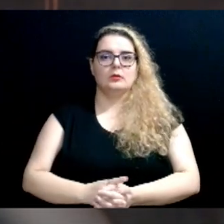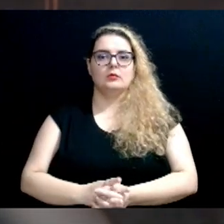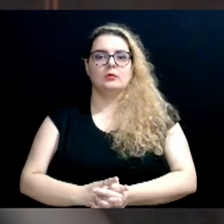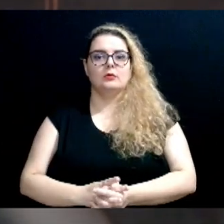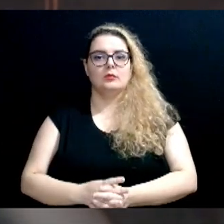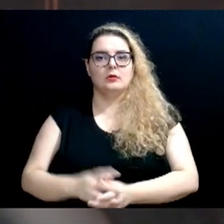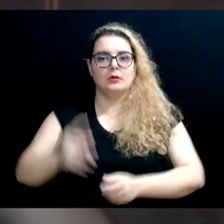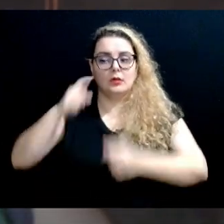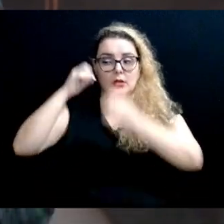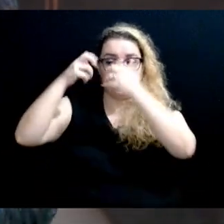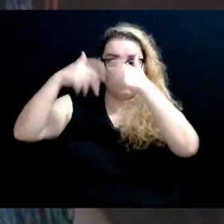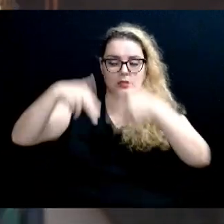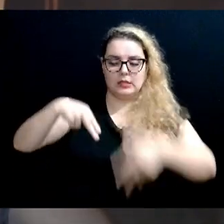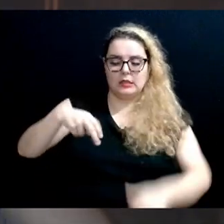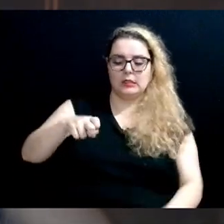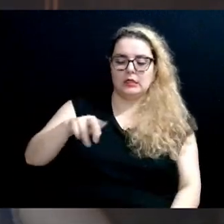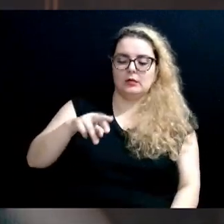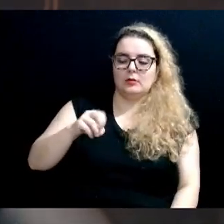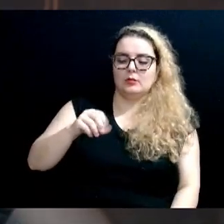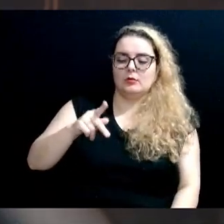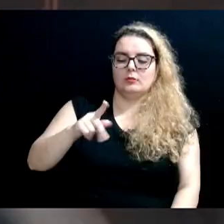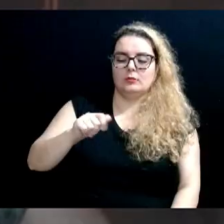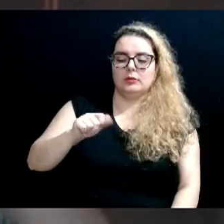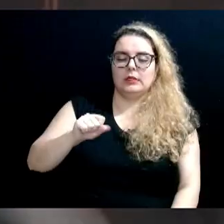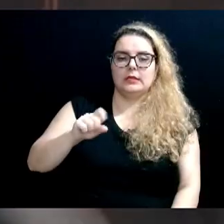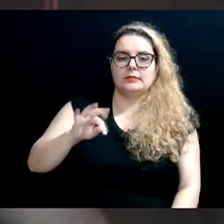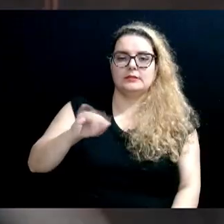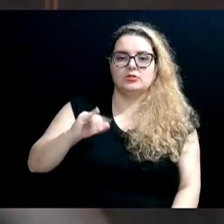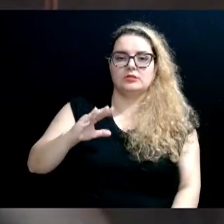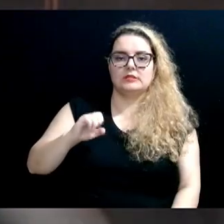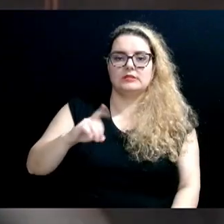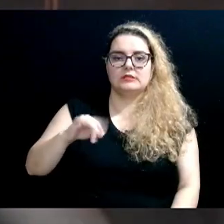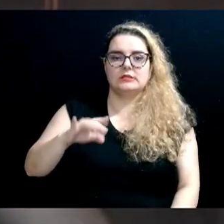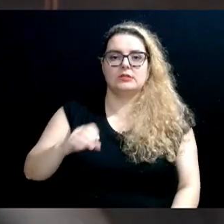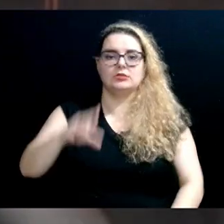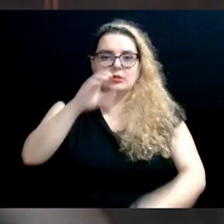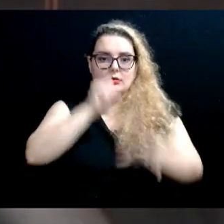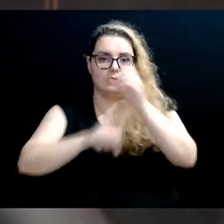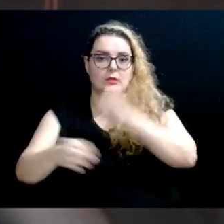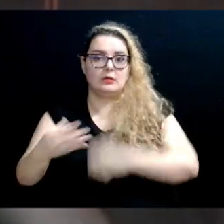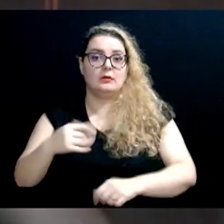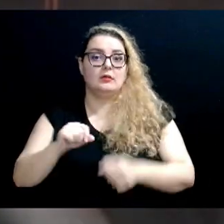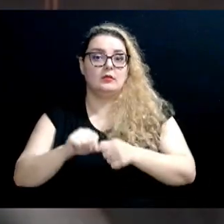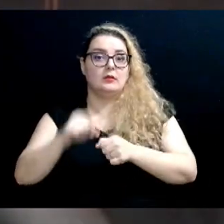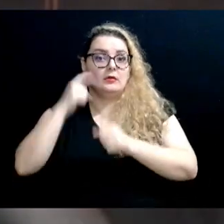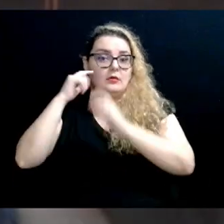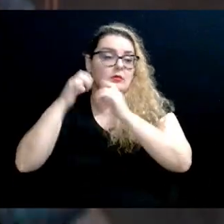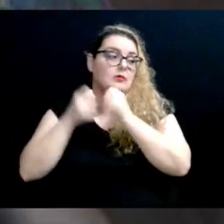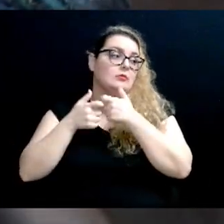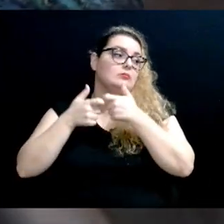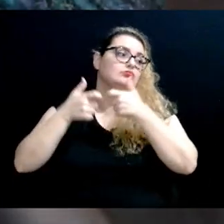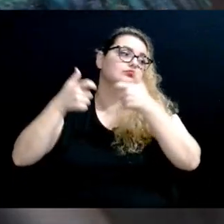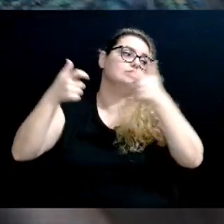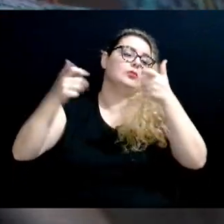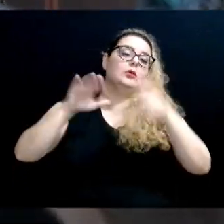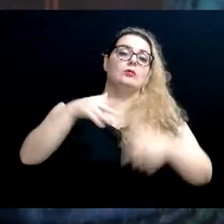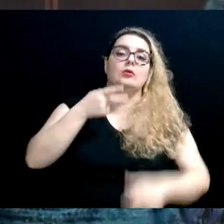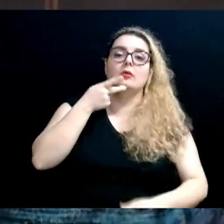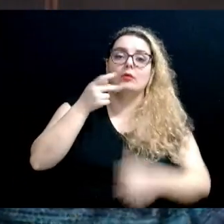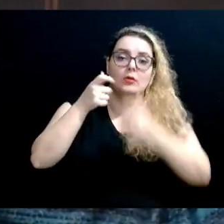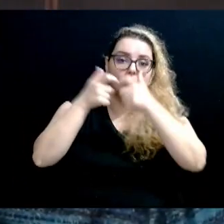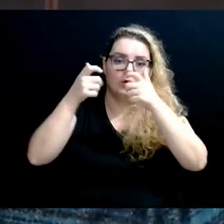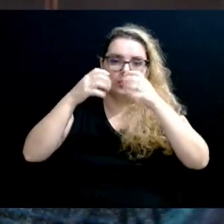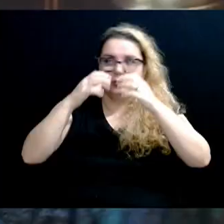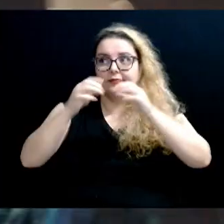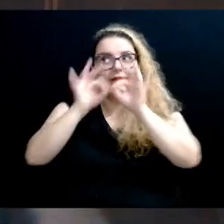neuroplasticidade, ou aprender o novo e fazer com que o meu cérebro expanda. E quando eu estou falando expandir, não estou falando expandir